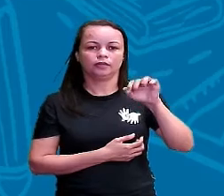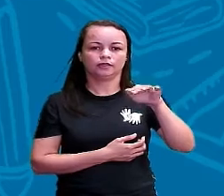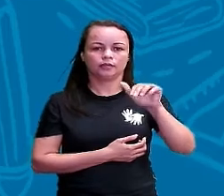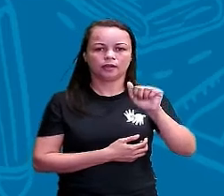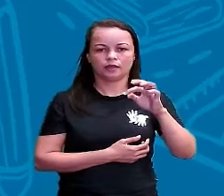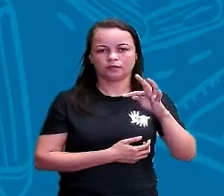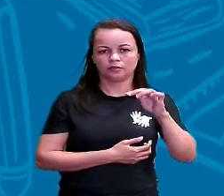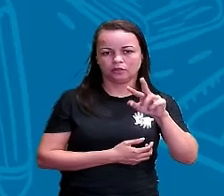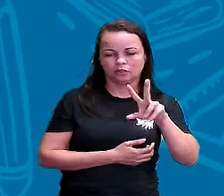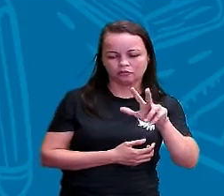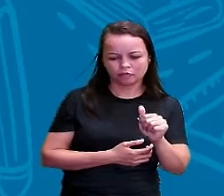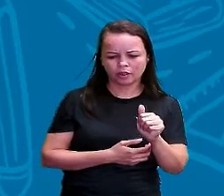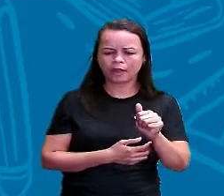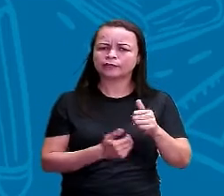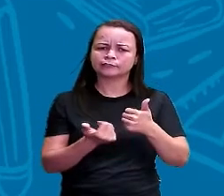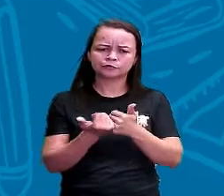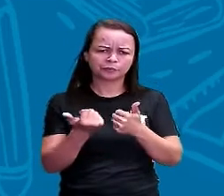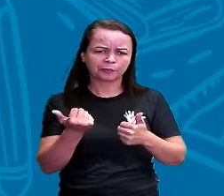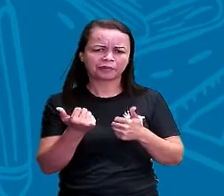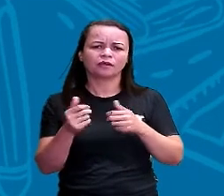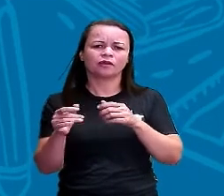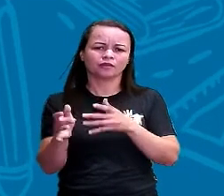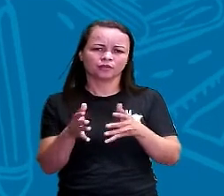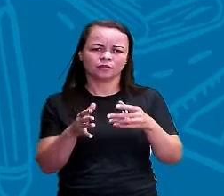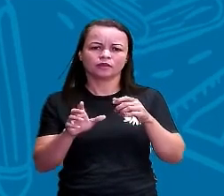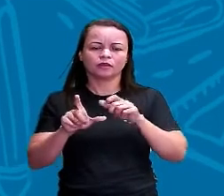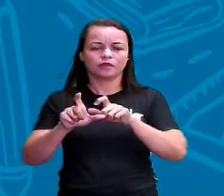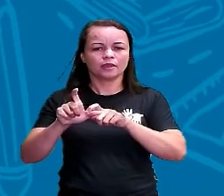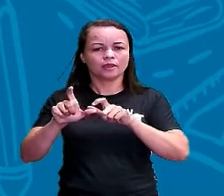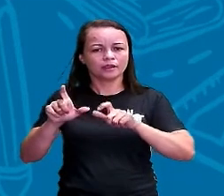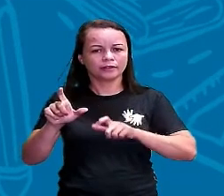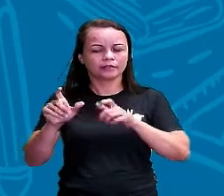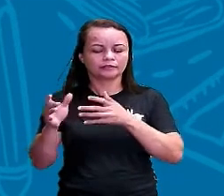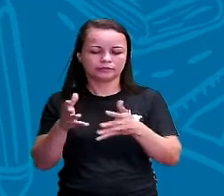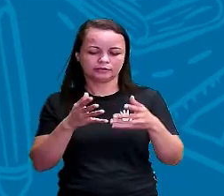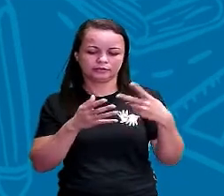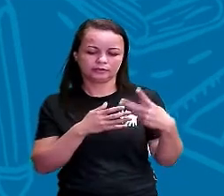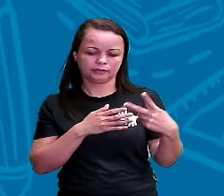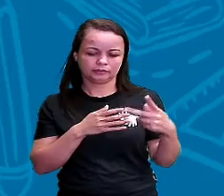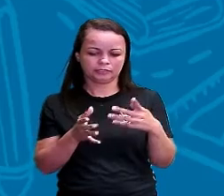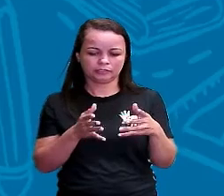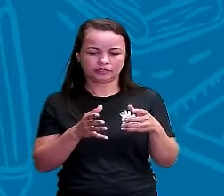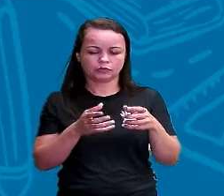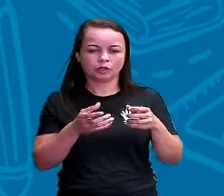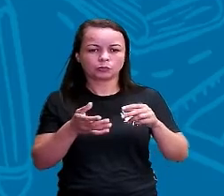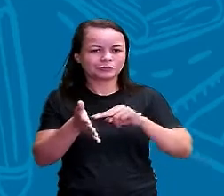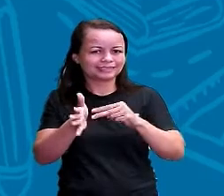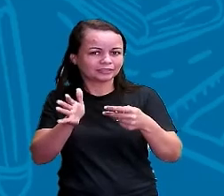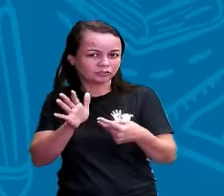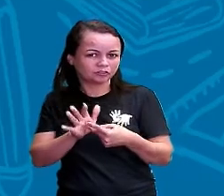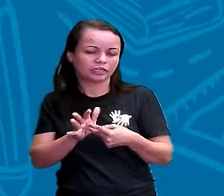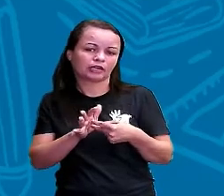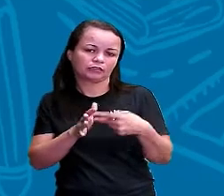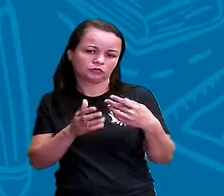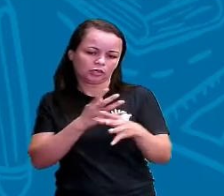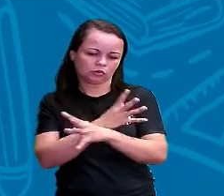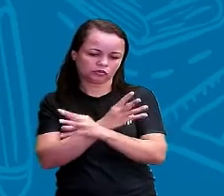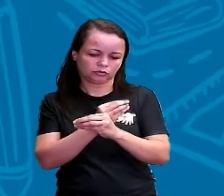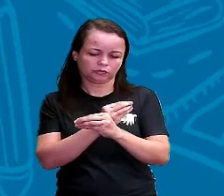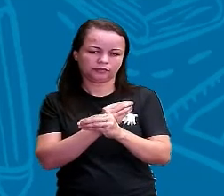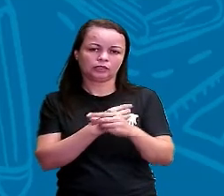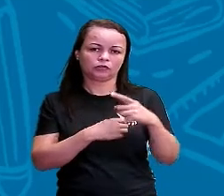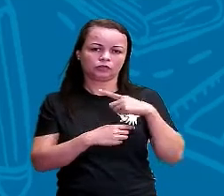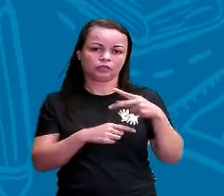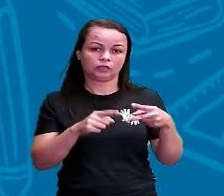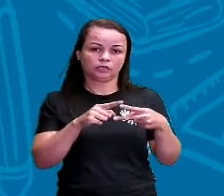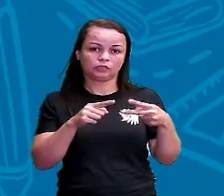si, ou seja, elas possuem significado singular, mesmo que ligadas pela conjunção. Então, tenho duas orações aí. Maria